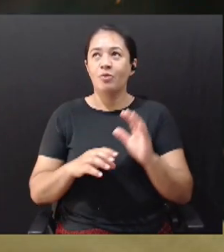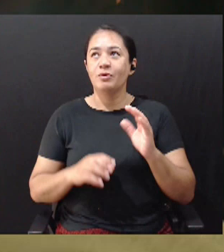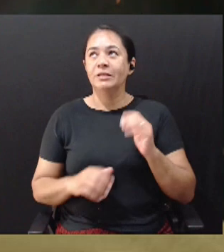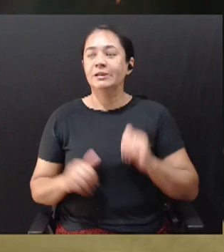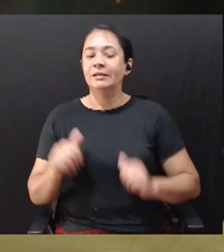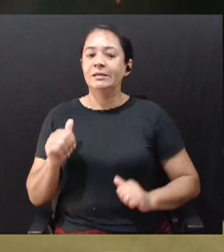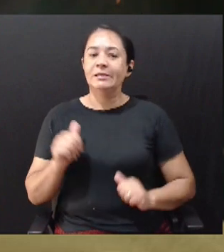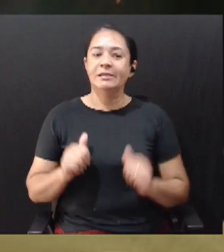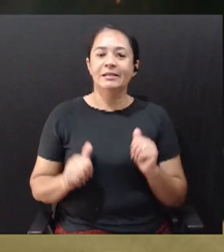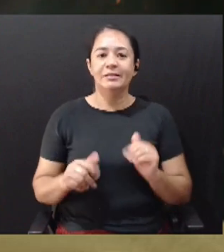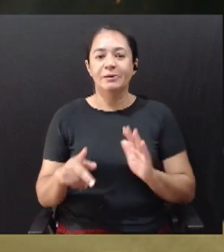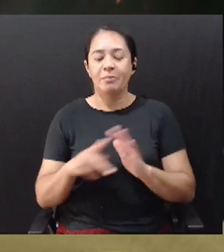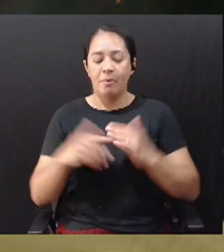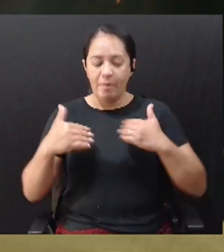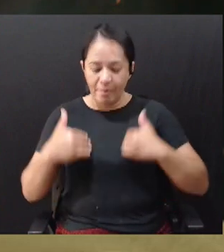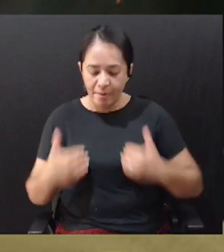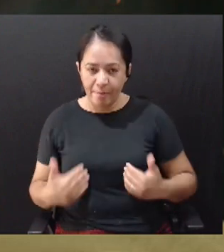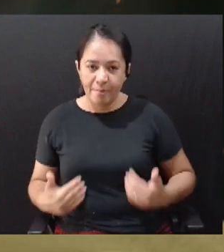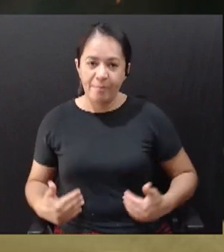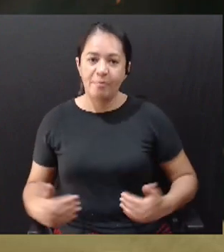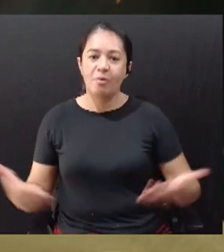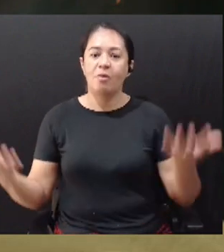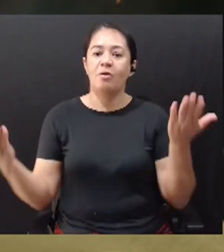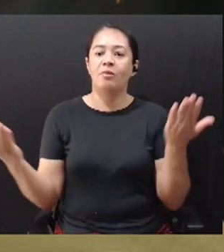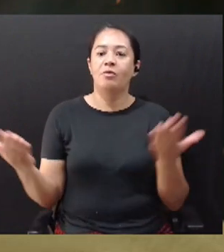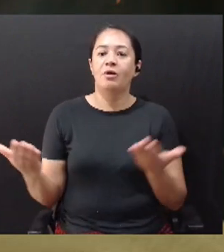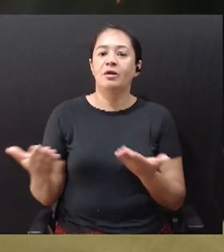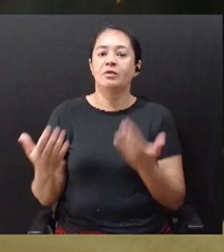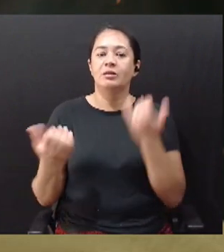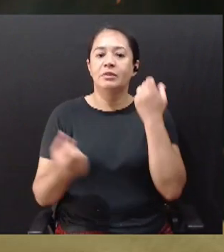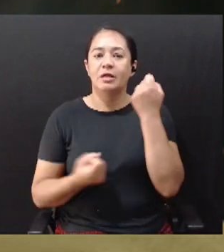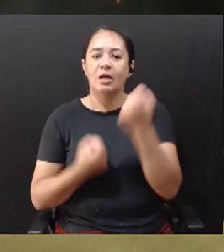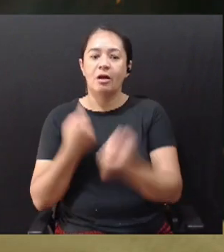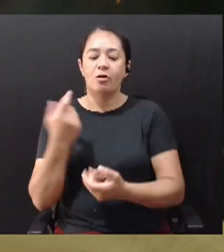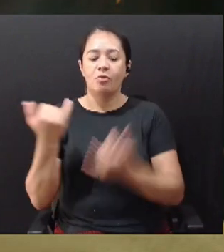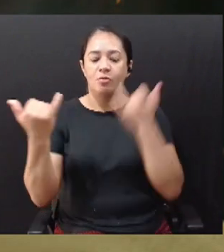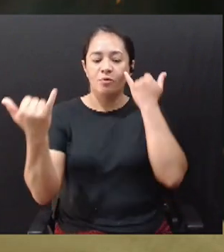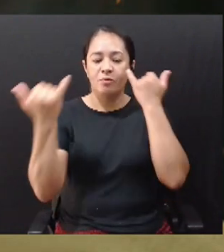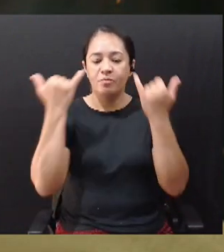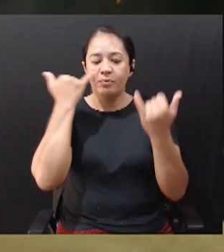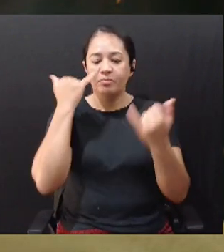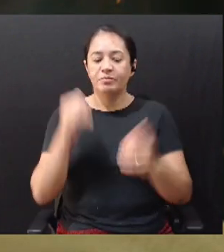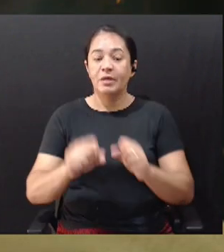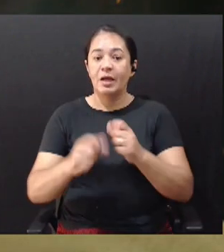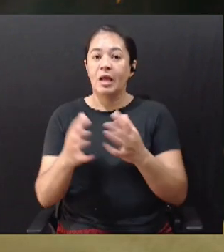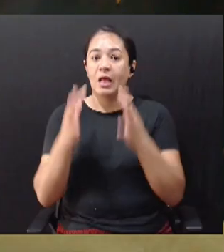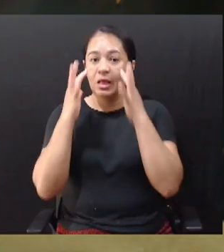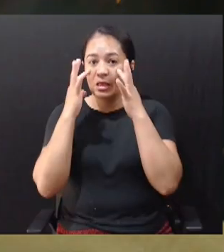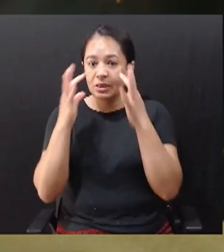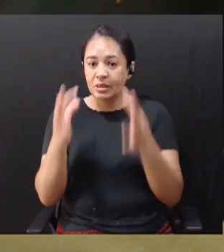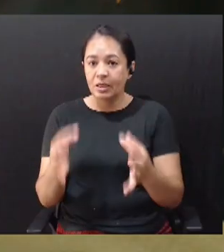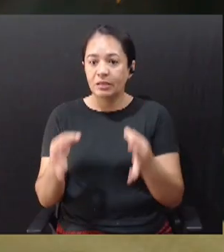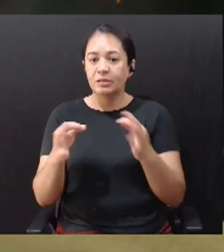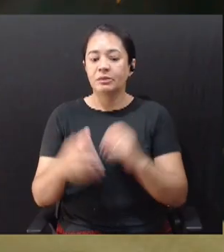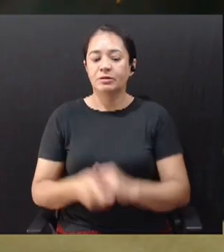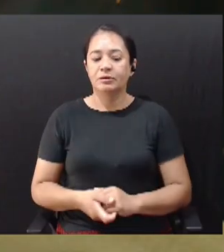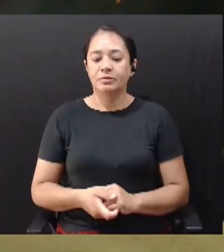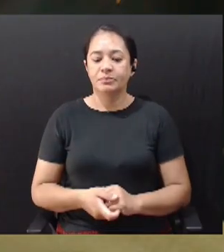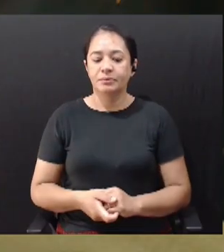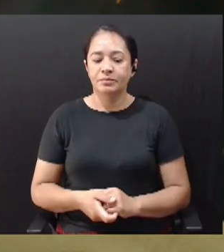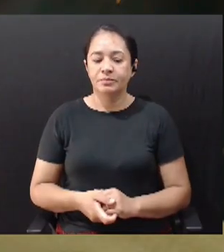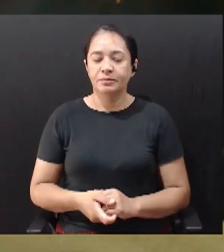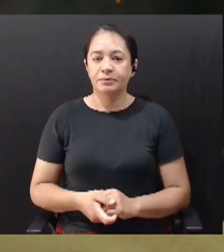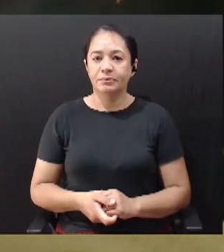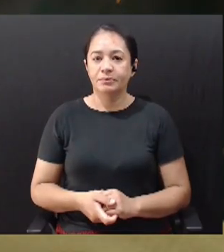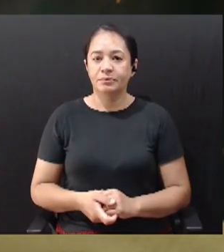de semana. Agora vamos atualizar algumas informações? Vamos lá, então atenção, gente, falando em final de semana, a Companhia de Habitação